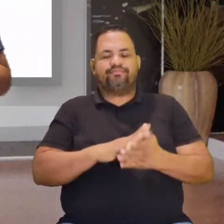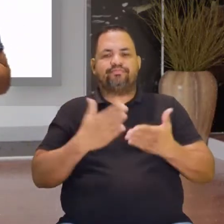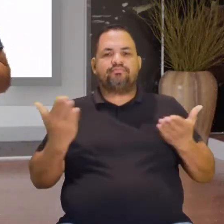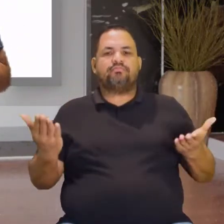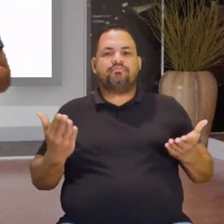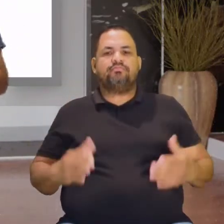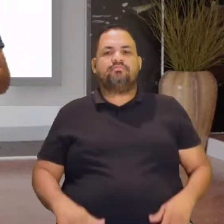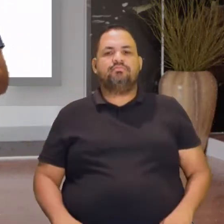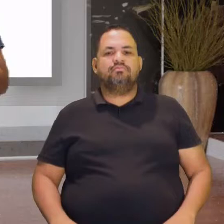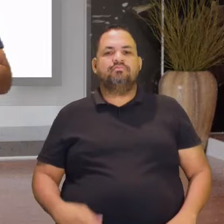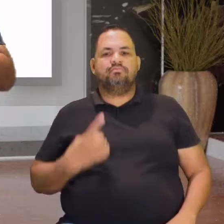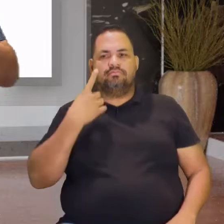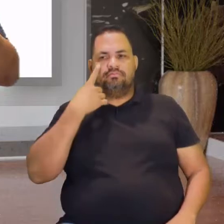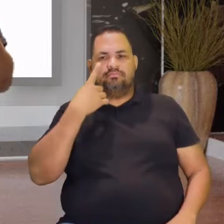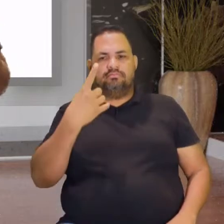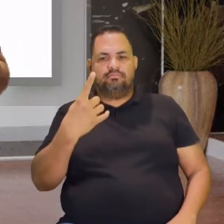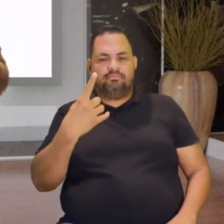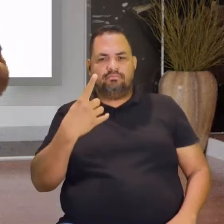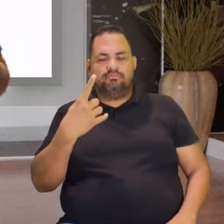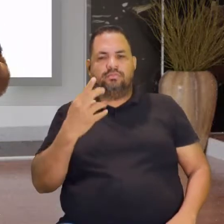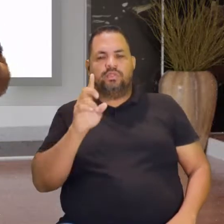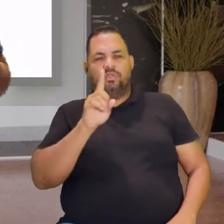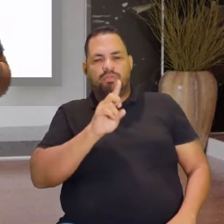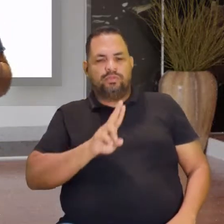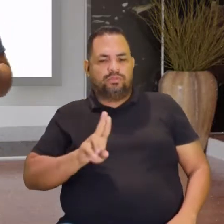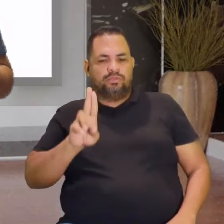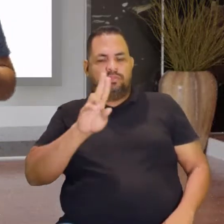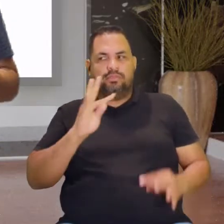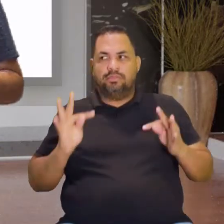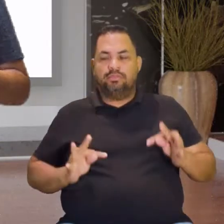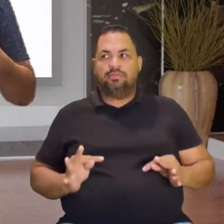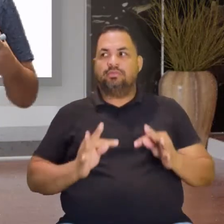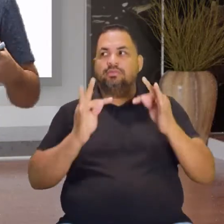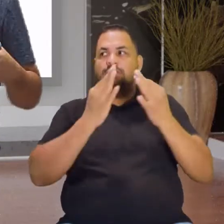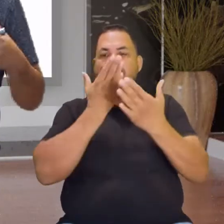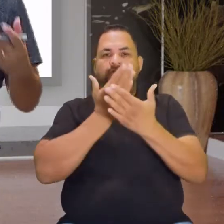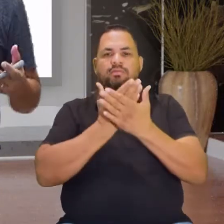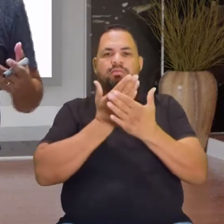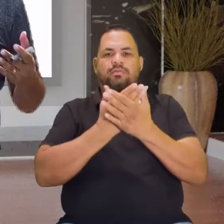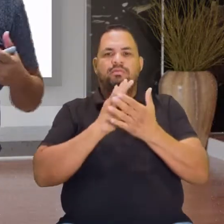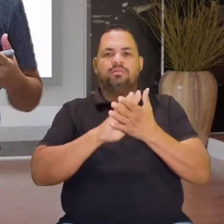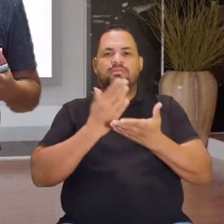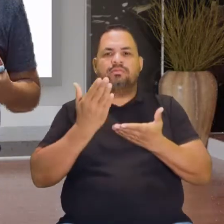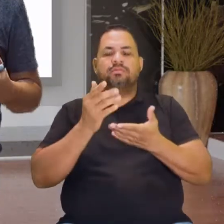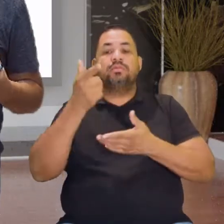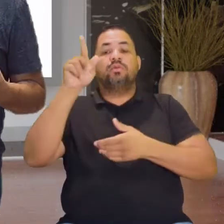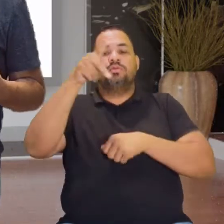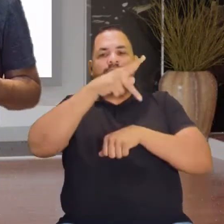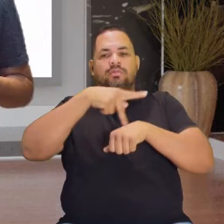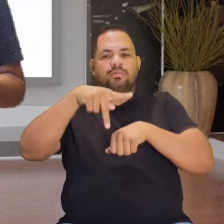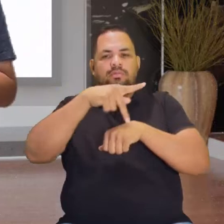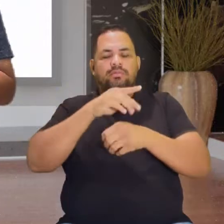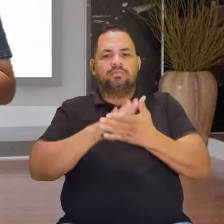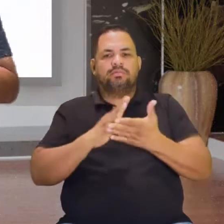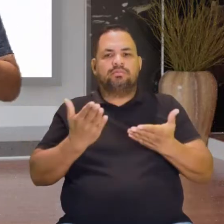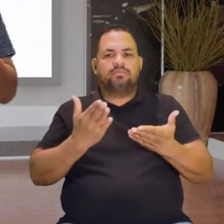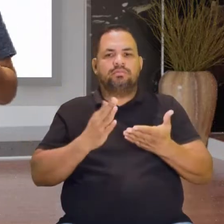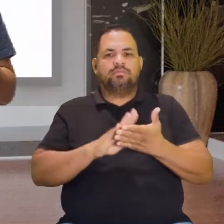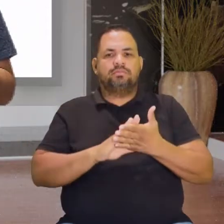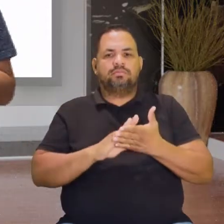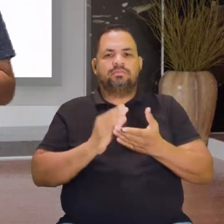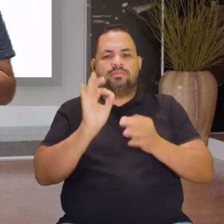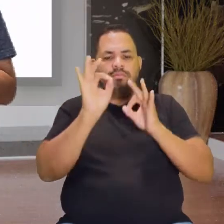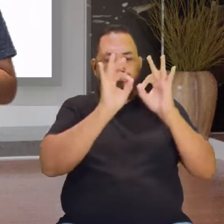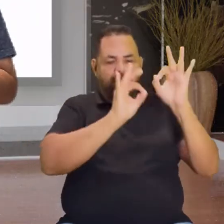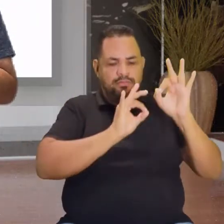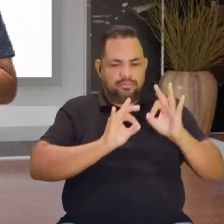aí, aliado a técnicas que ele estudou lá fora, que foi trazendo não só para as formas,